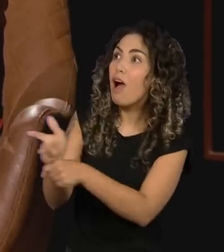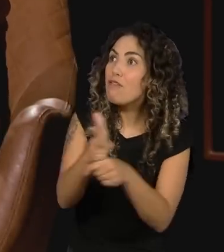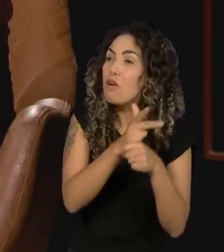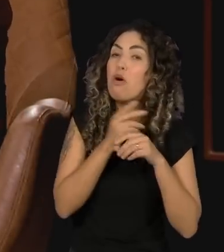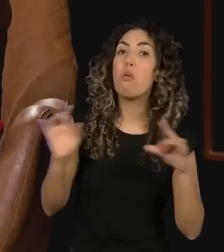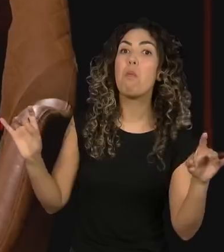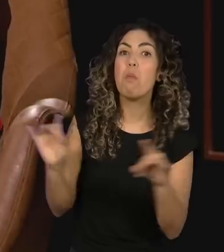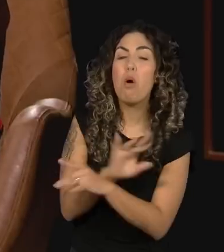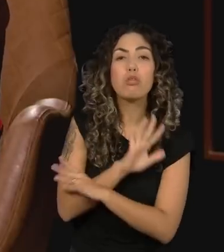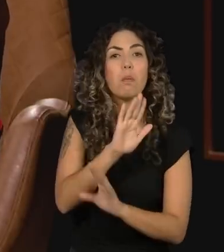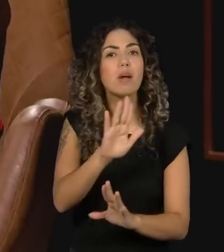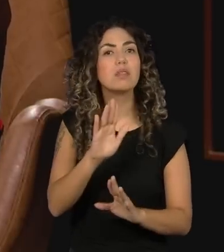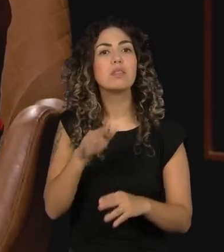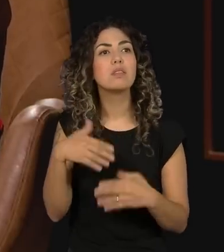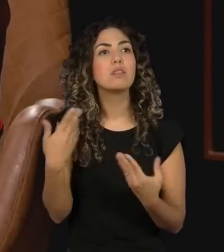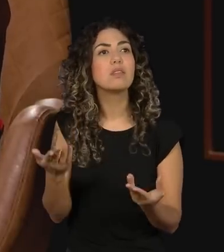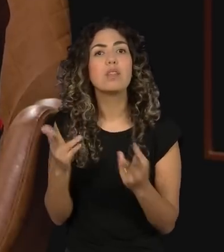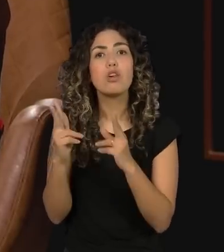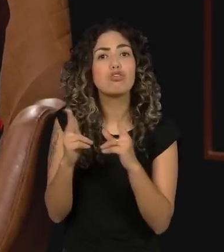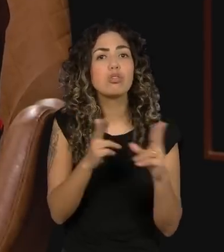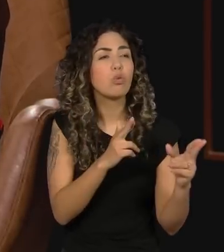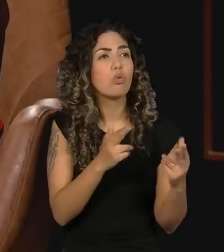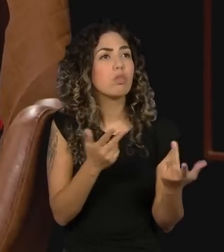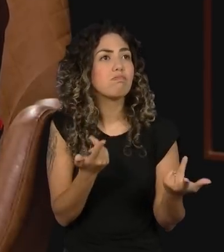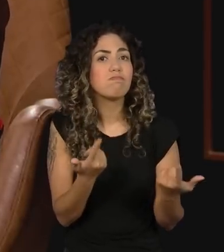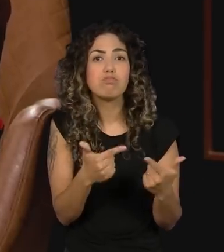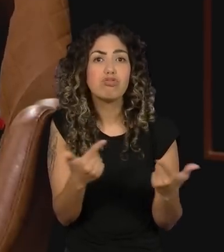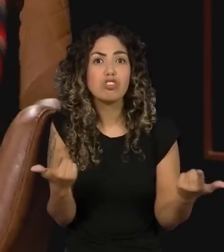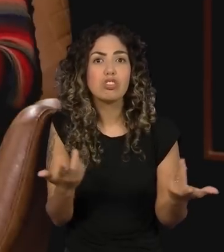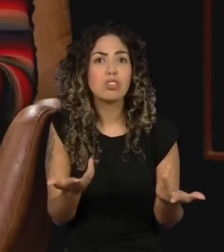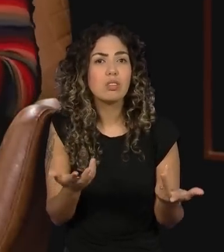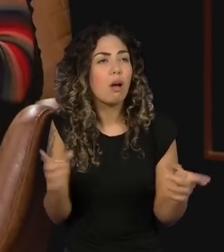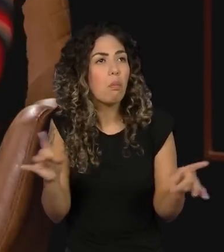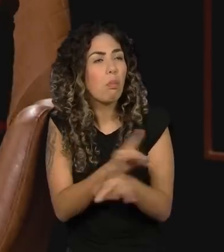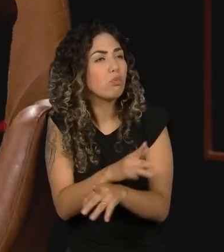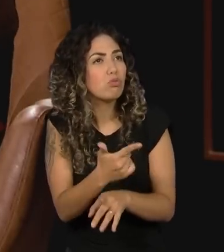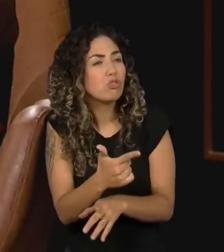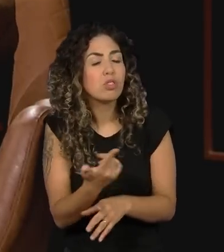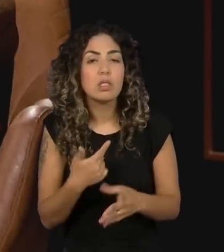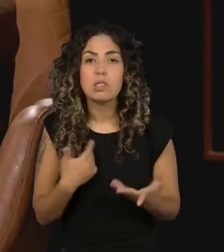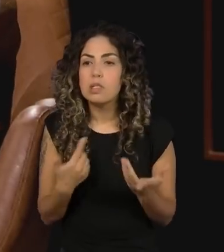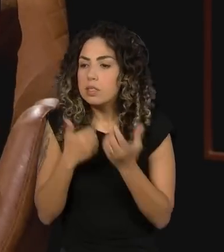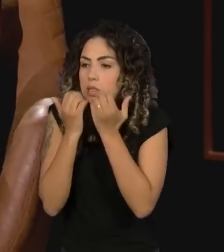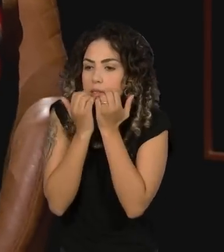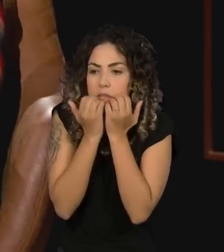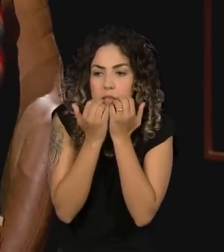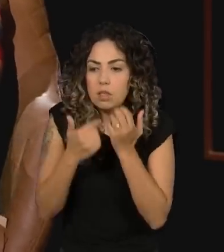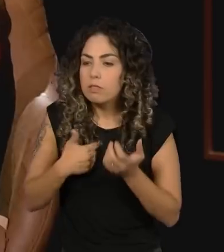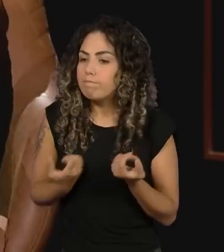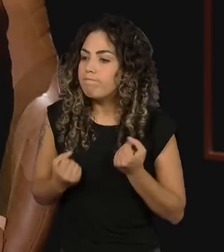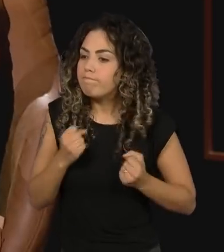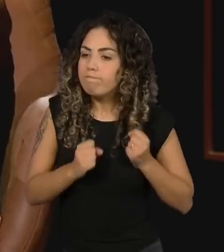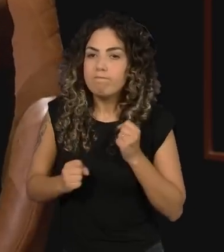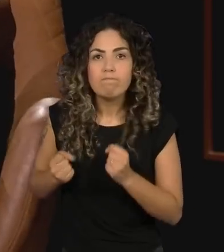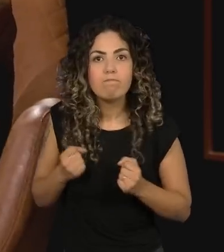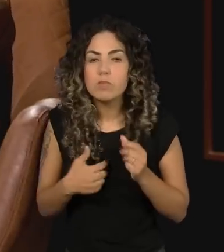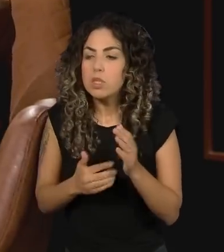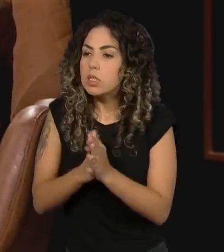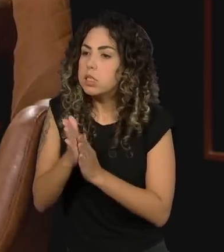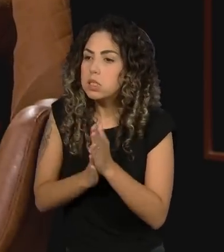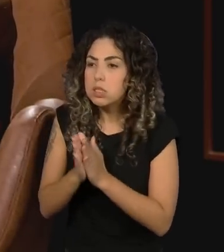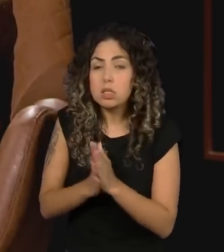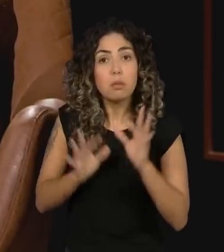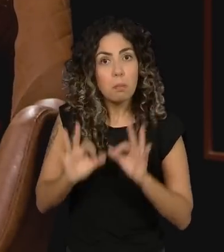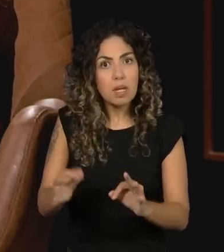eu roía muita unha por causa disso, eu tinha muita ansiedade e fiquei com uma gastrite, tive uma gastrite muito